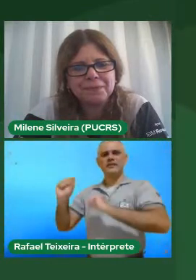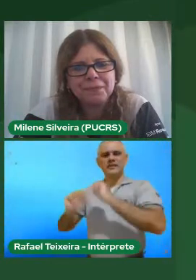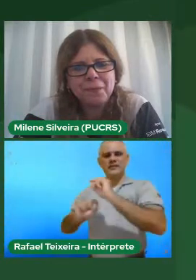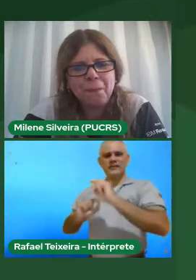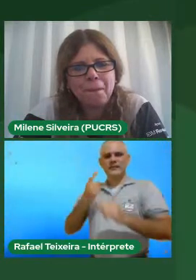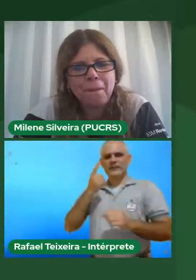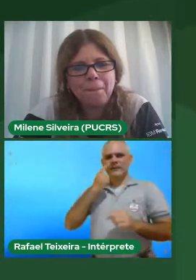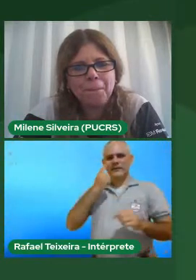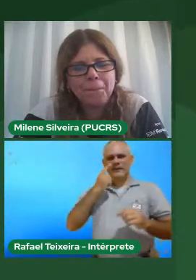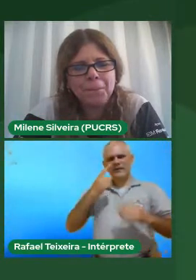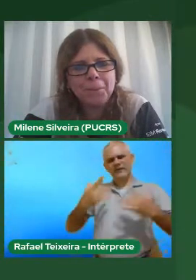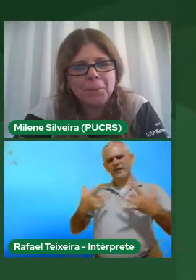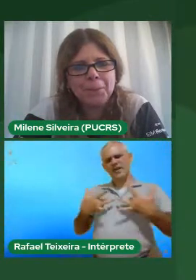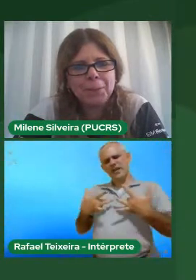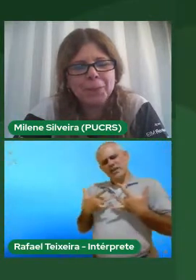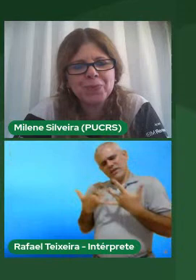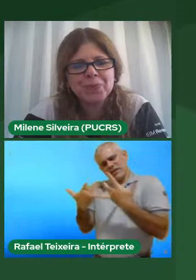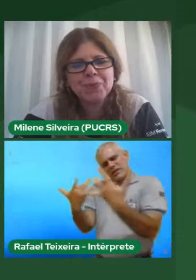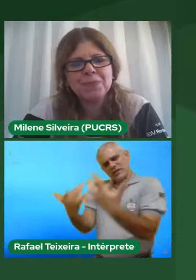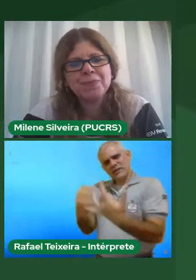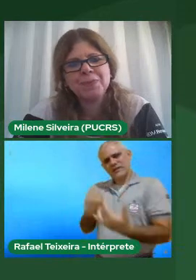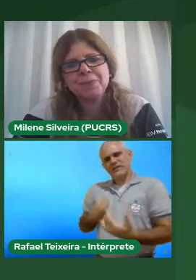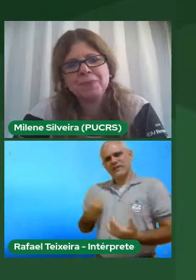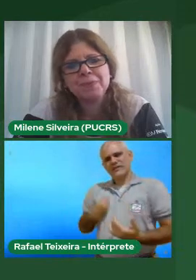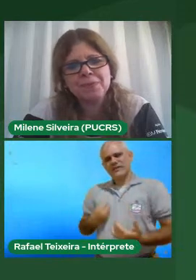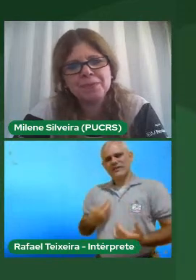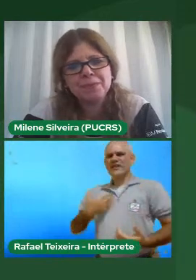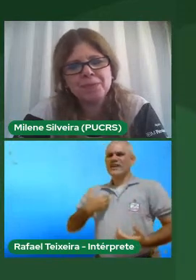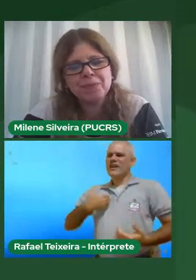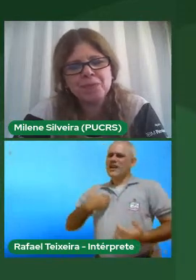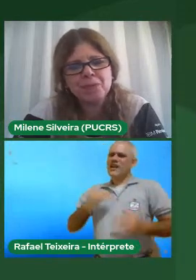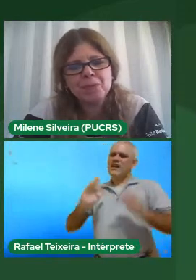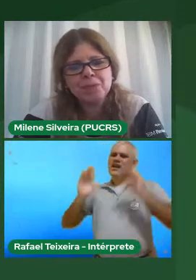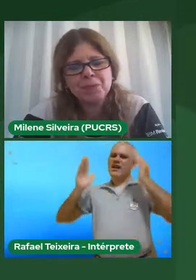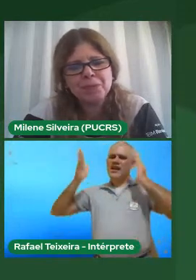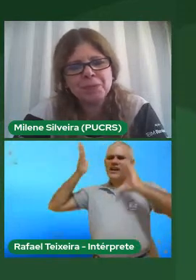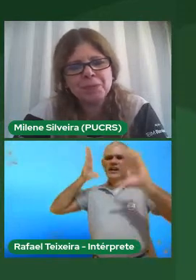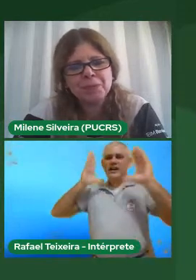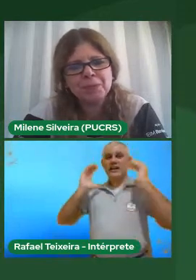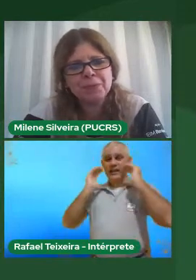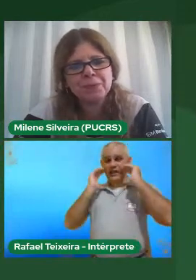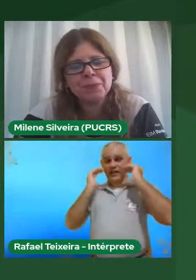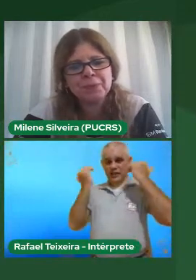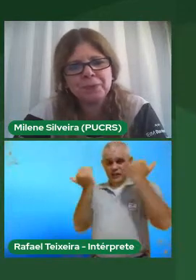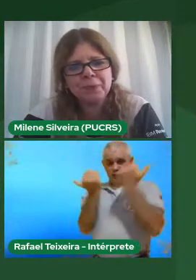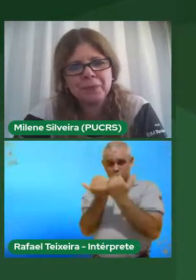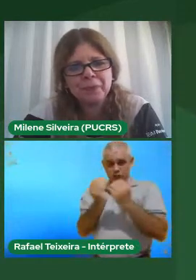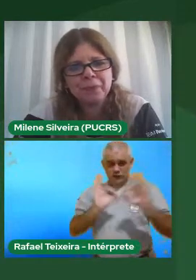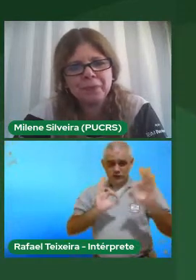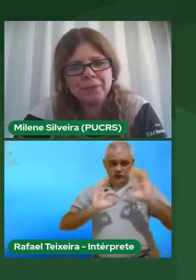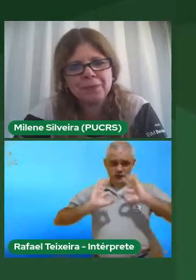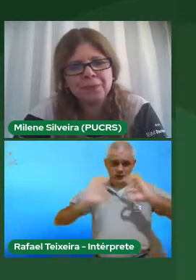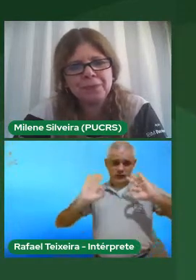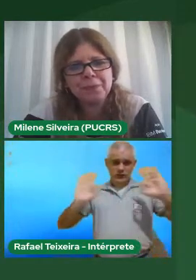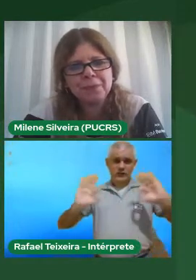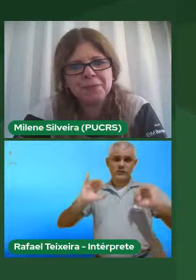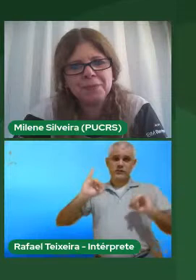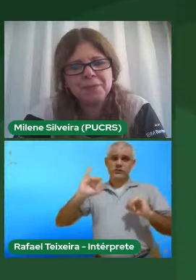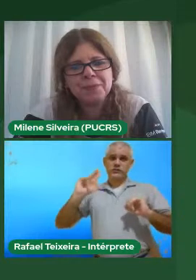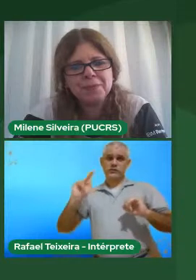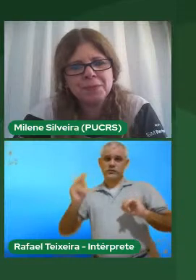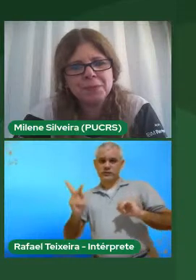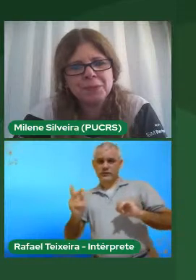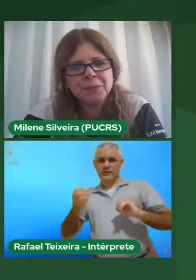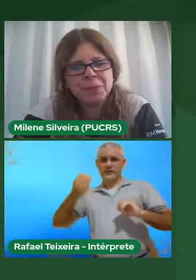à comunidade de IHC, é com imensa alegria que a Comissão Especial de Interação Humano-Computador, em uma só voz